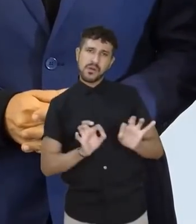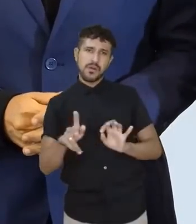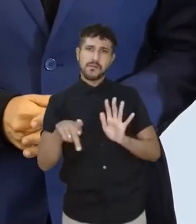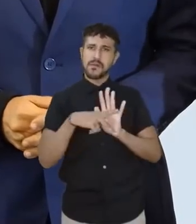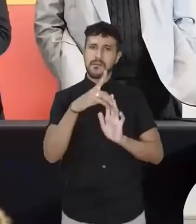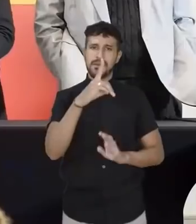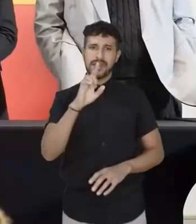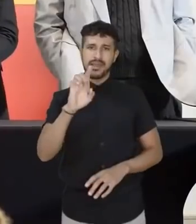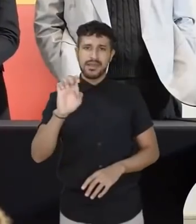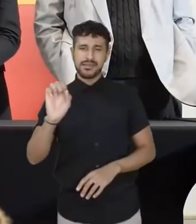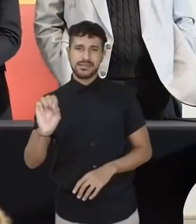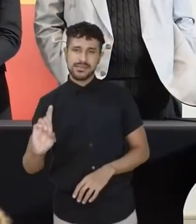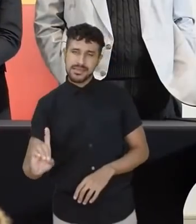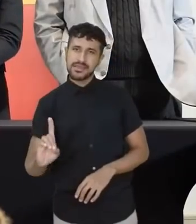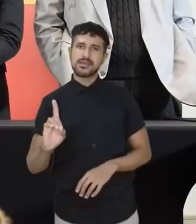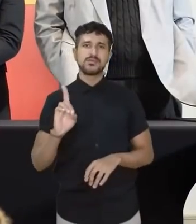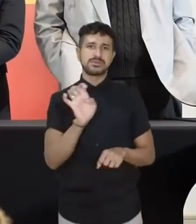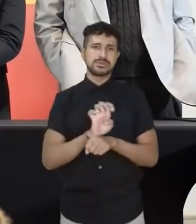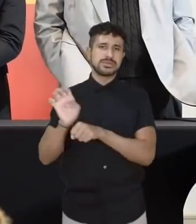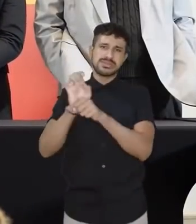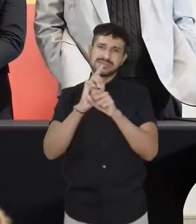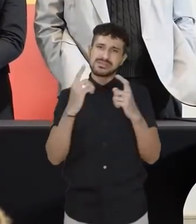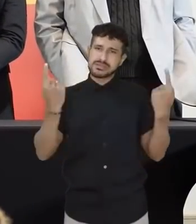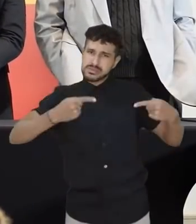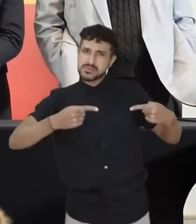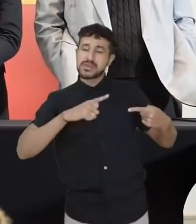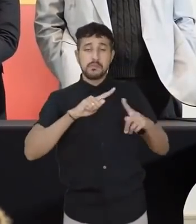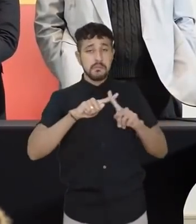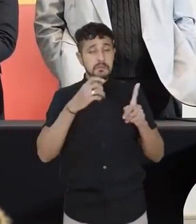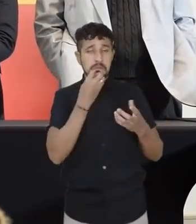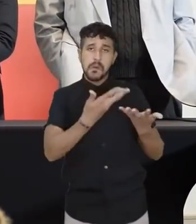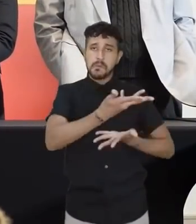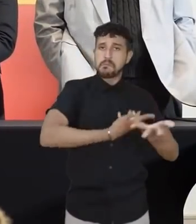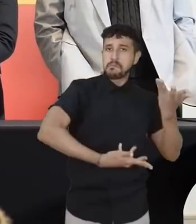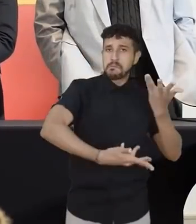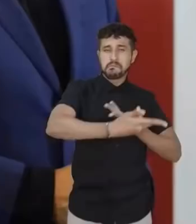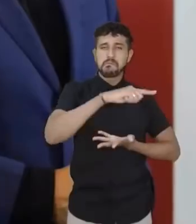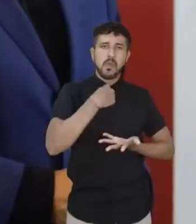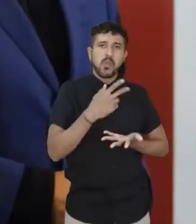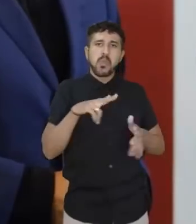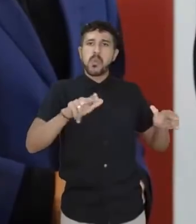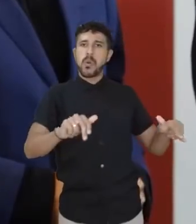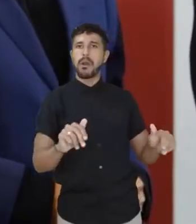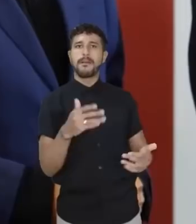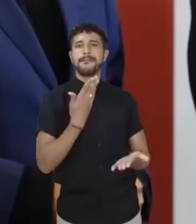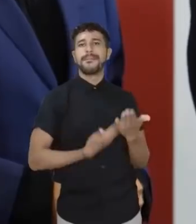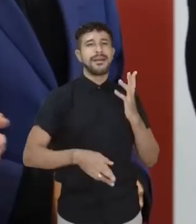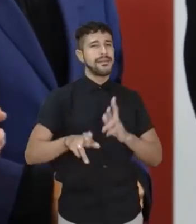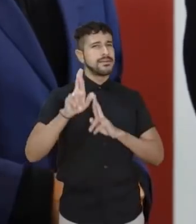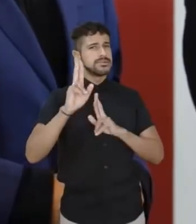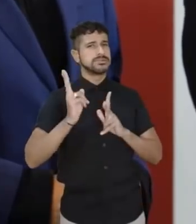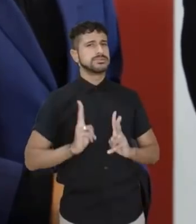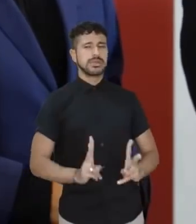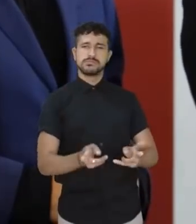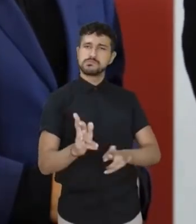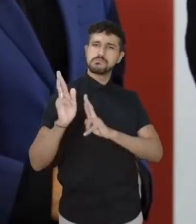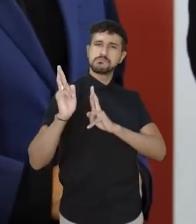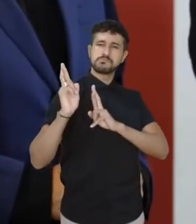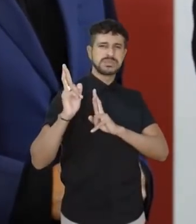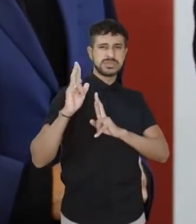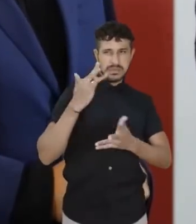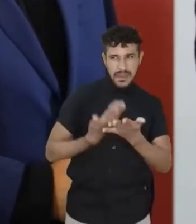ter divergência, mas temos uma boa relação, né, e a gente nunca perde a esperança, né, porque se perder a esperança, se perdesse, a gente não estaria aqui.